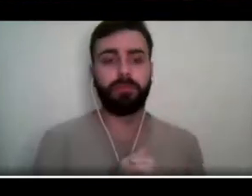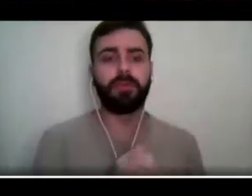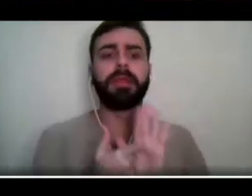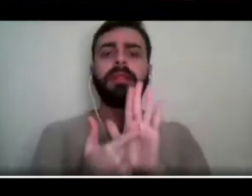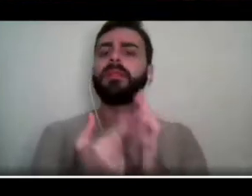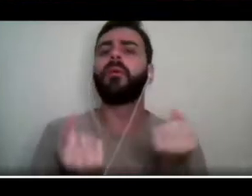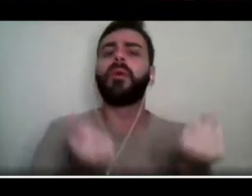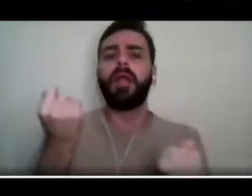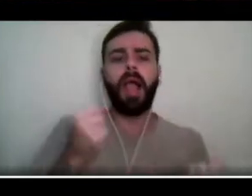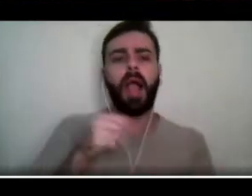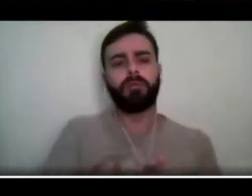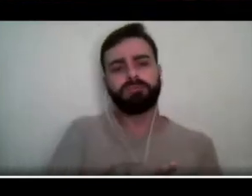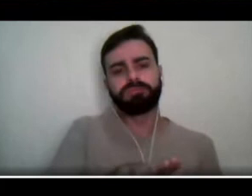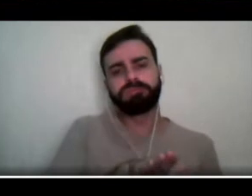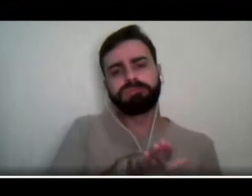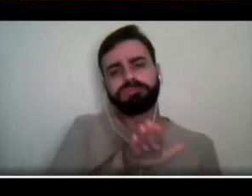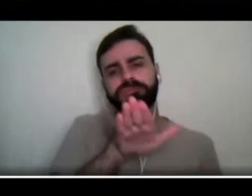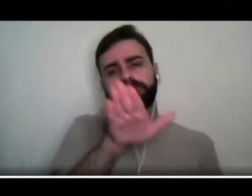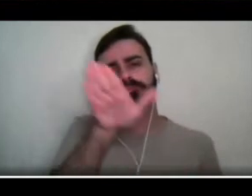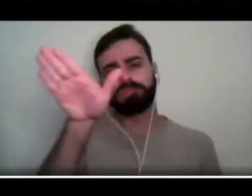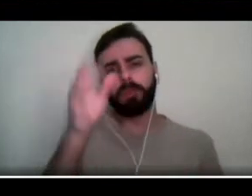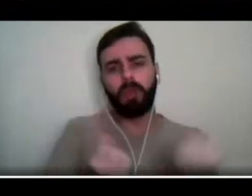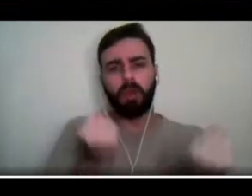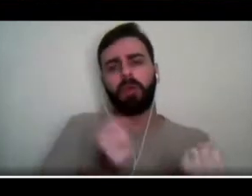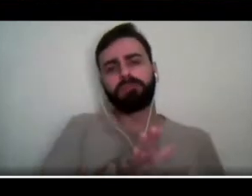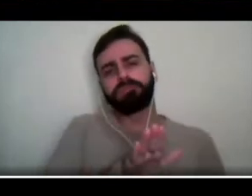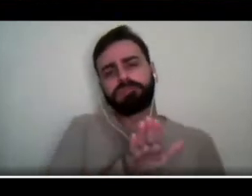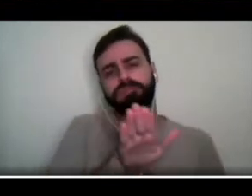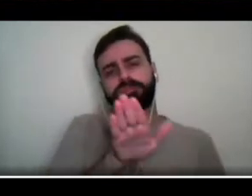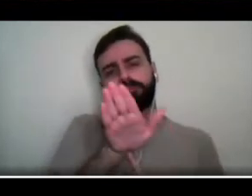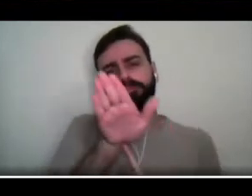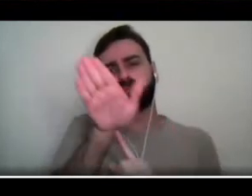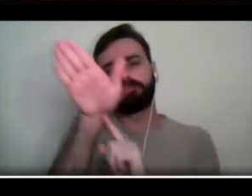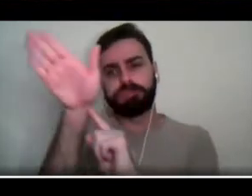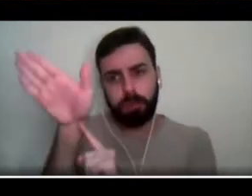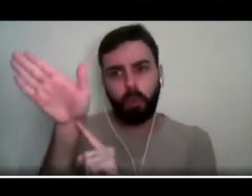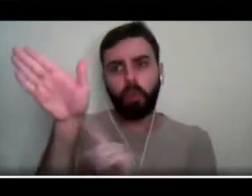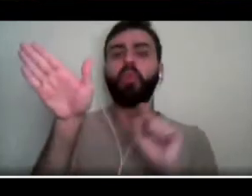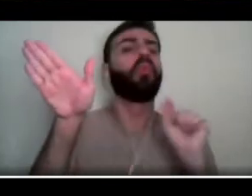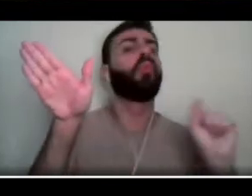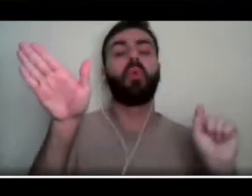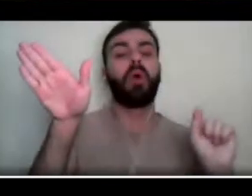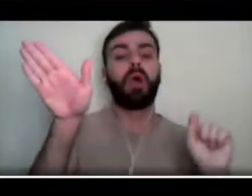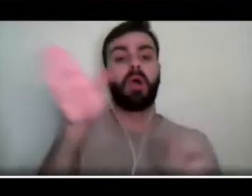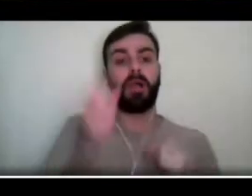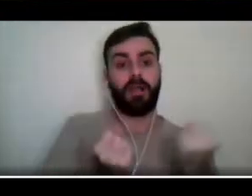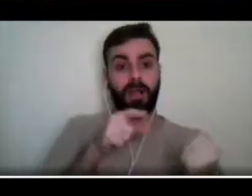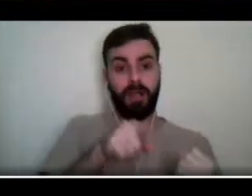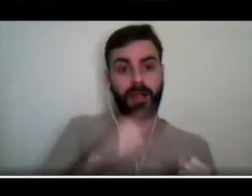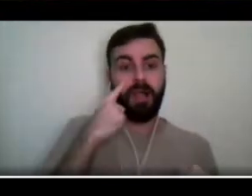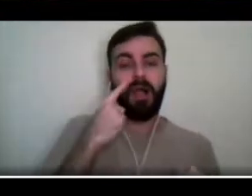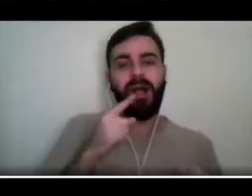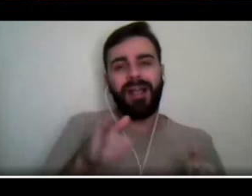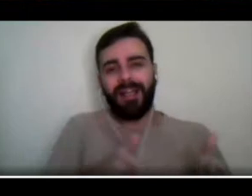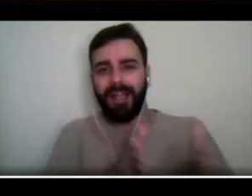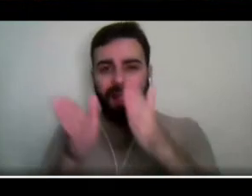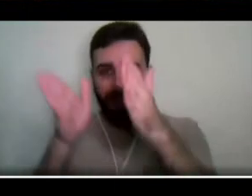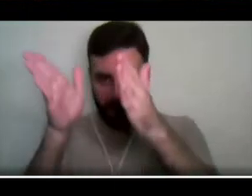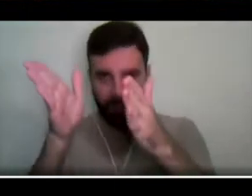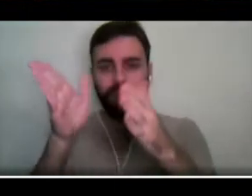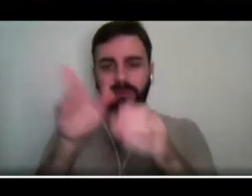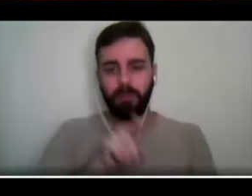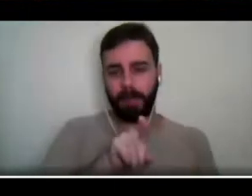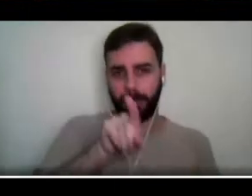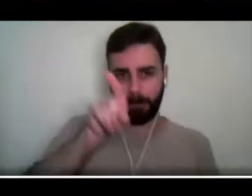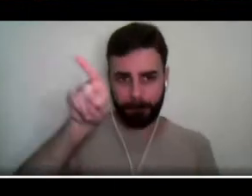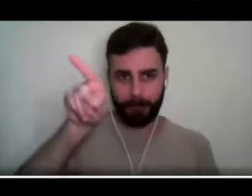carro fazendo uma trajetória curva. Então, a trajetória do carro é a linha pontilhada, e aqui, quando o carro está